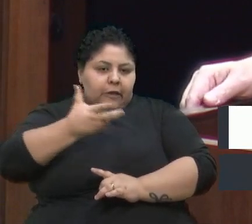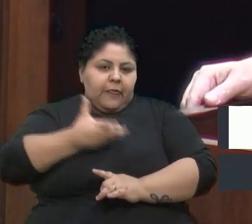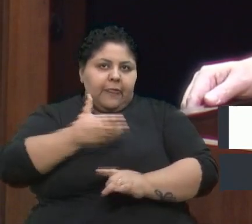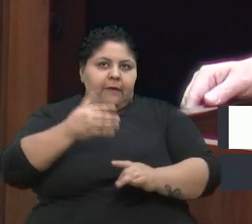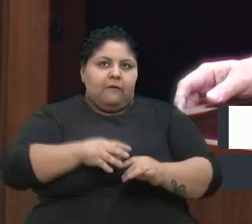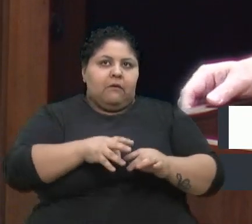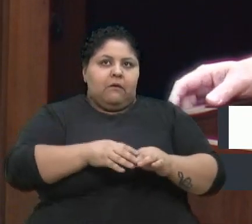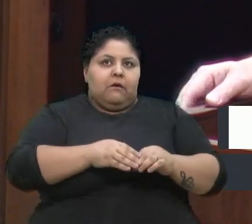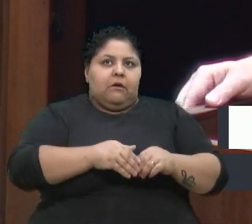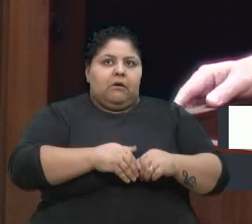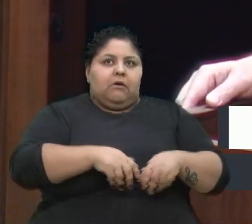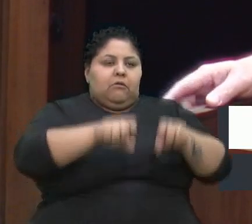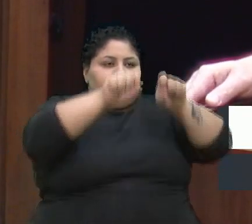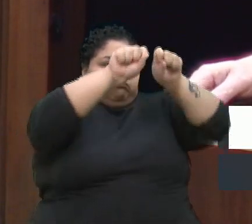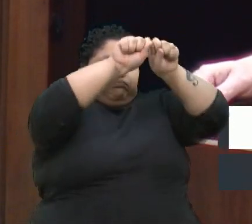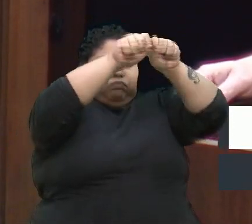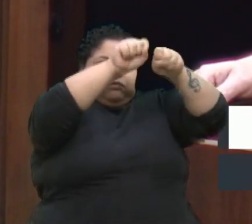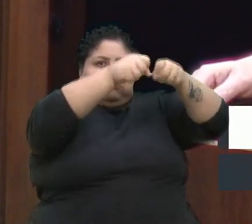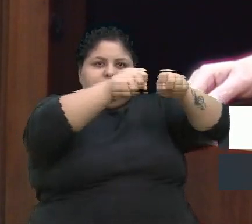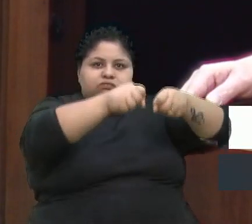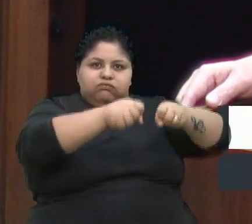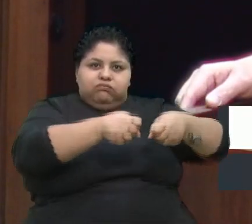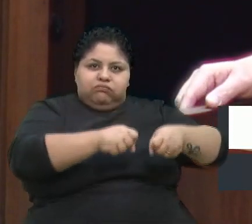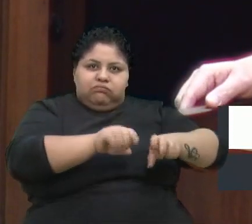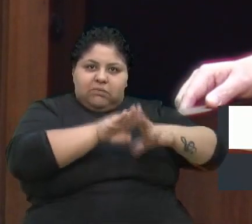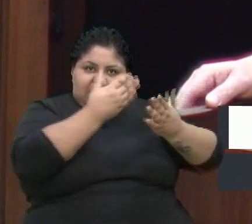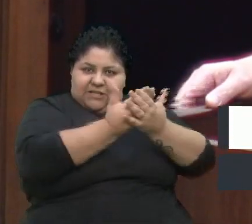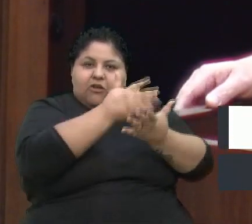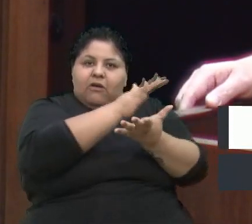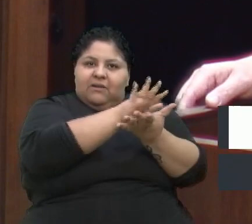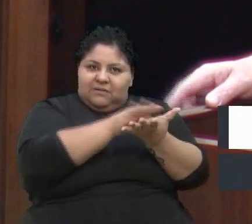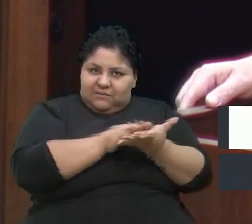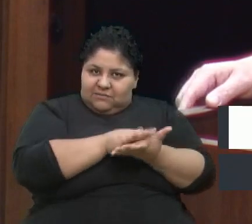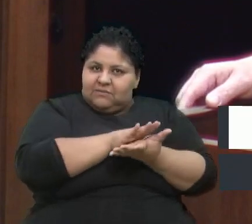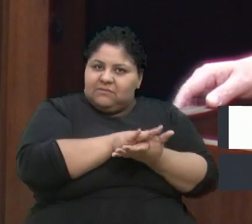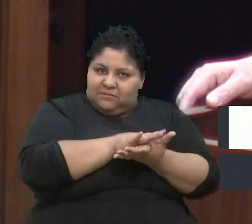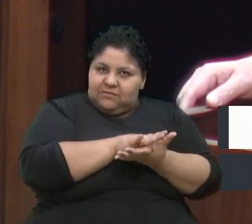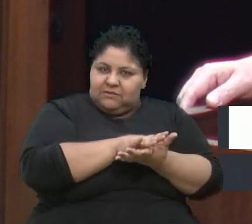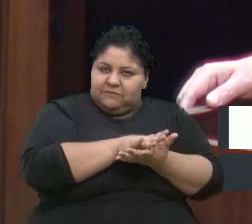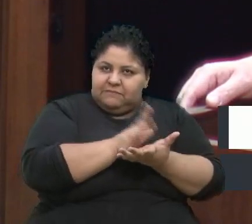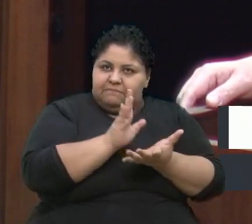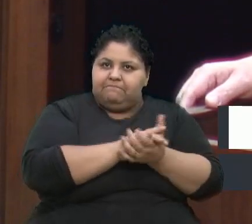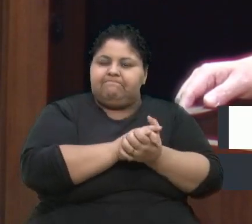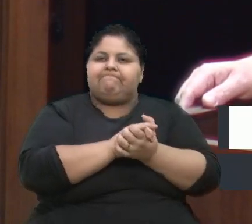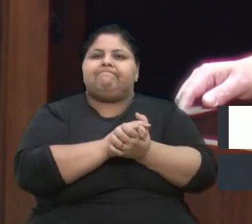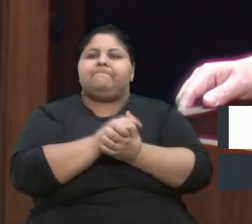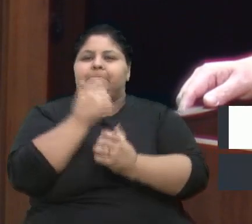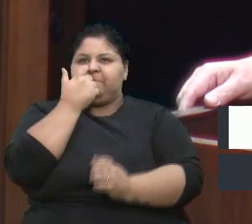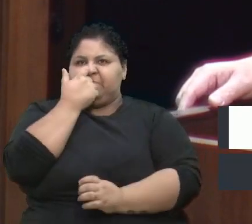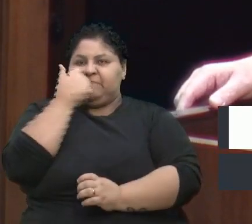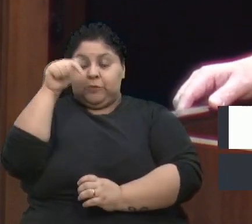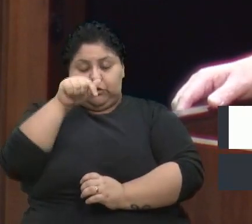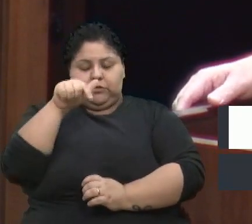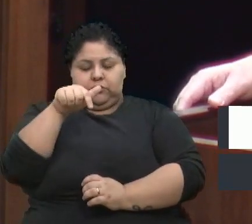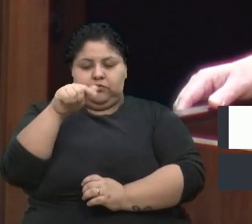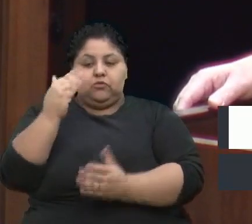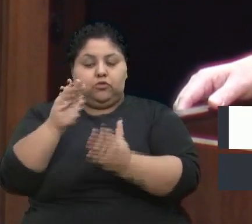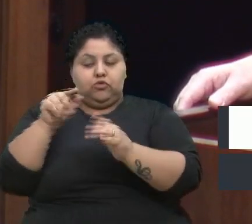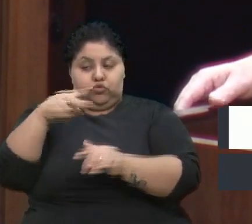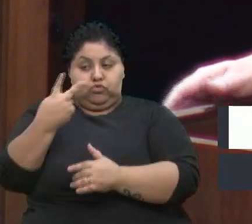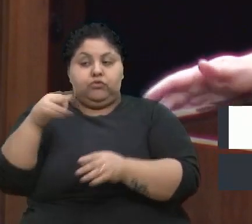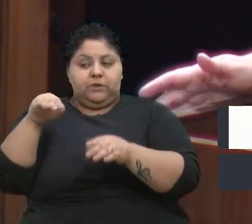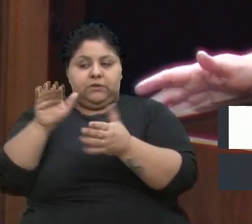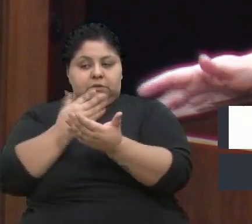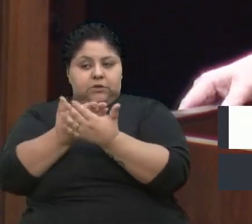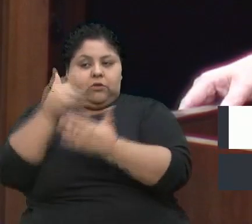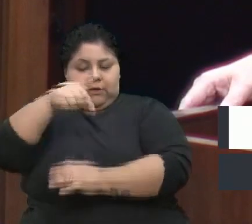Pérola Negra, localizada lá no bairro Mariane. A Nação Verde e Branco lá no Cinquentenário 2. Essas escolas,